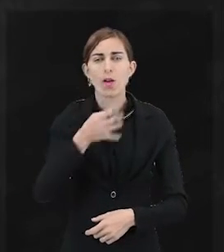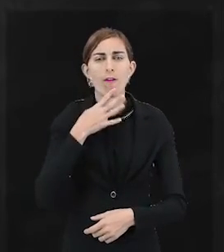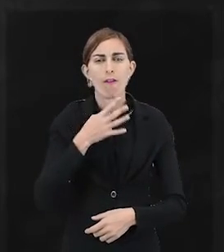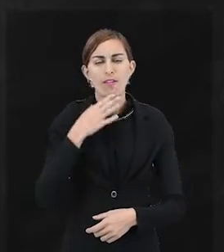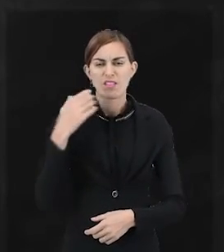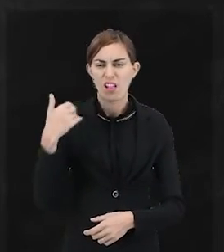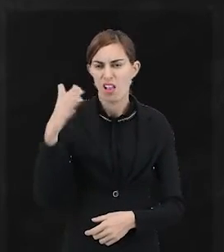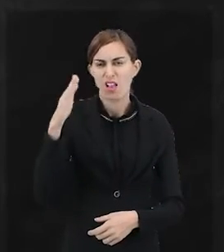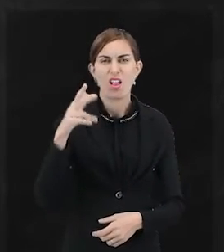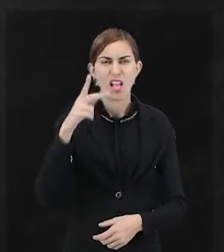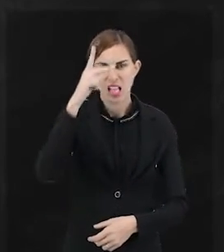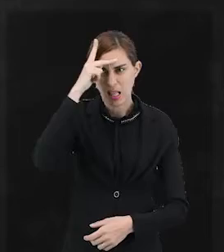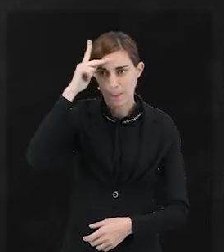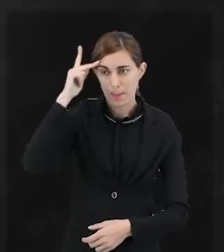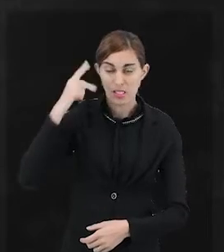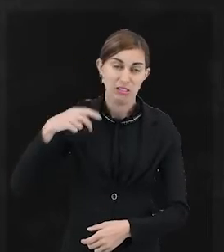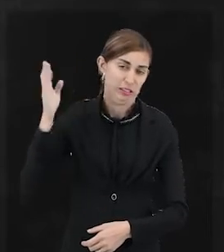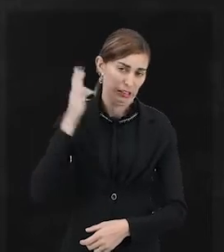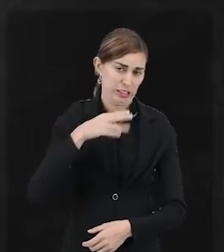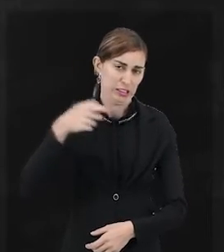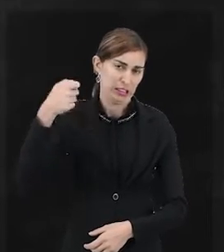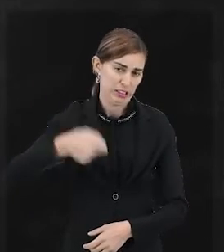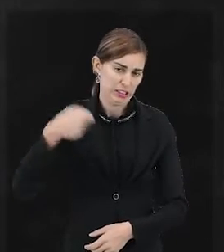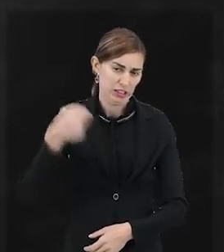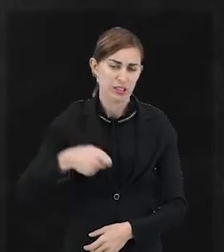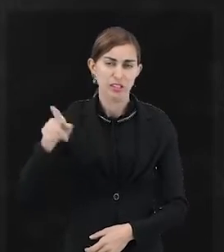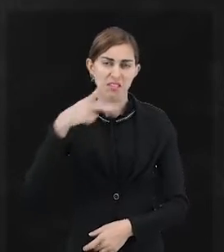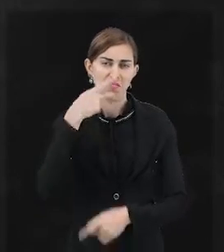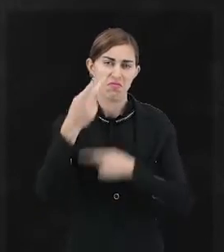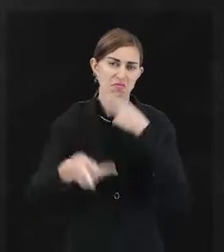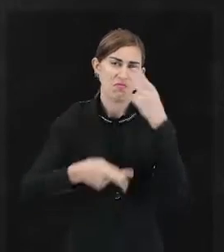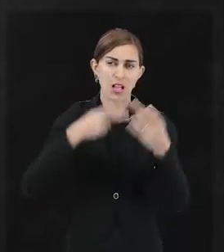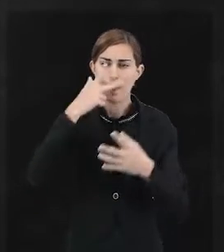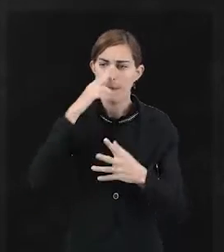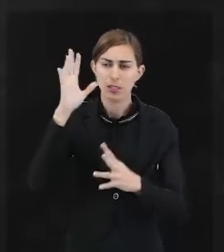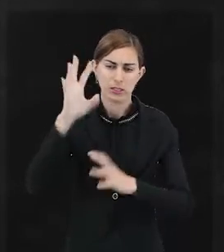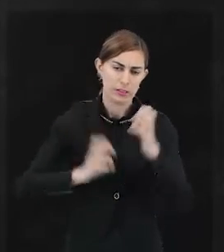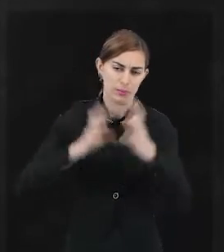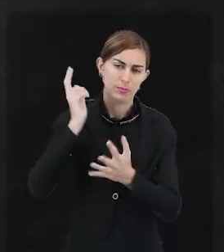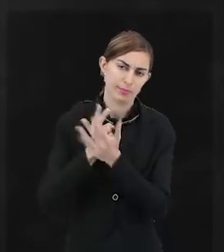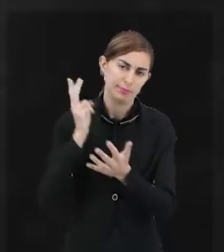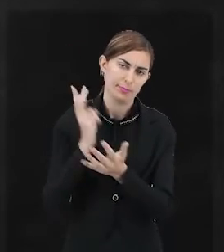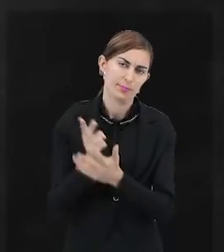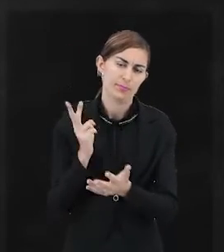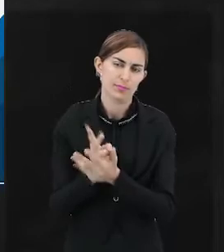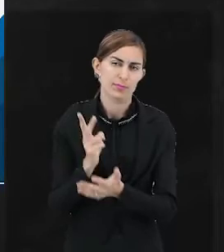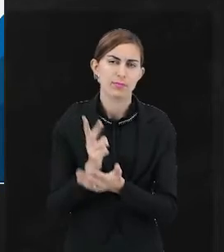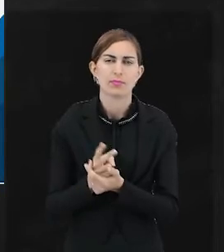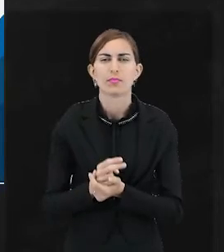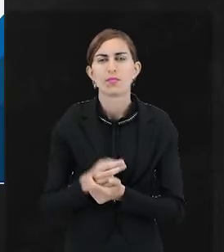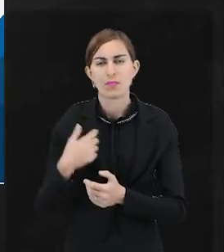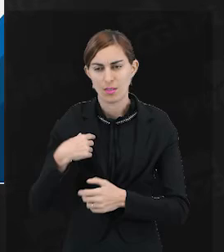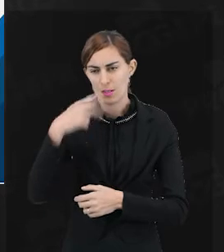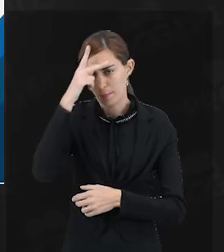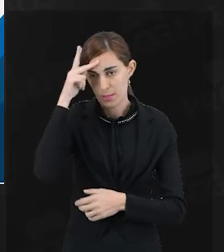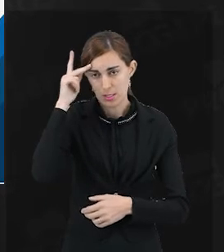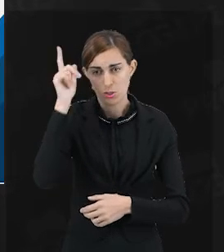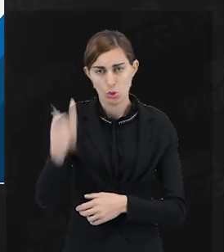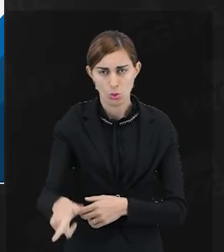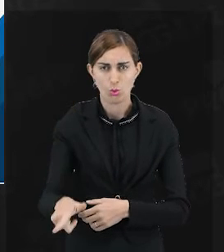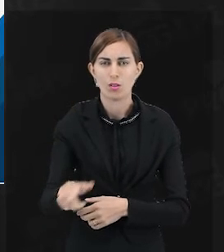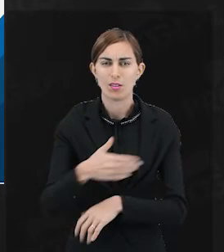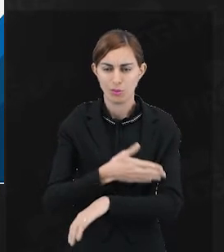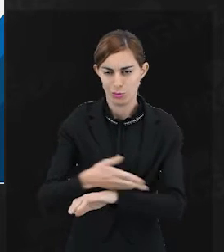assim, fulano é bem brabo, né? Ele tende a falar, parece que está brigando sempre com a gente, né? Esse tipo de